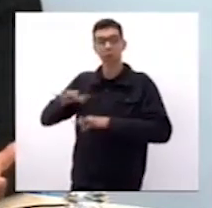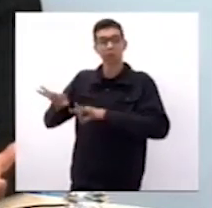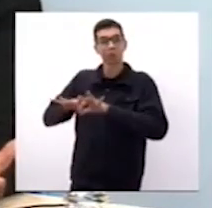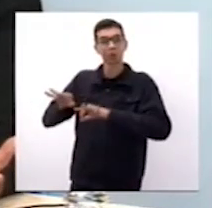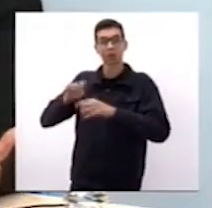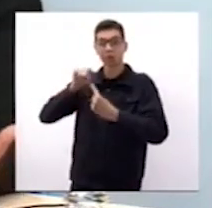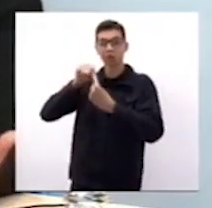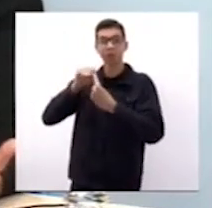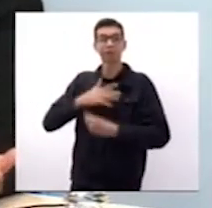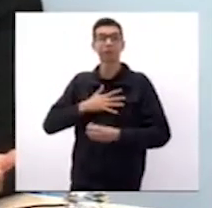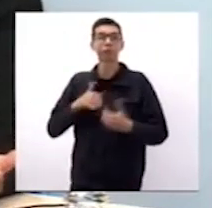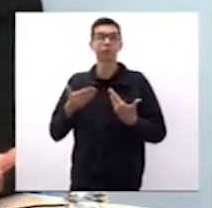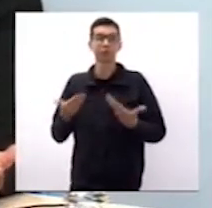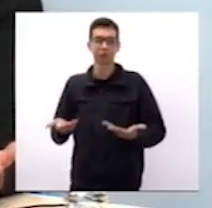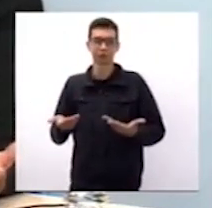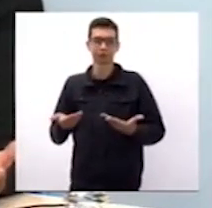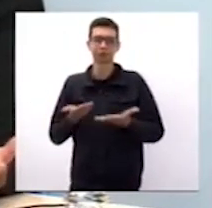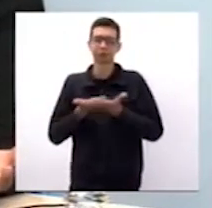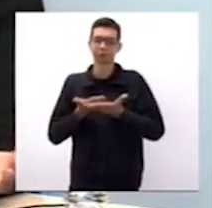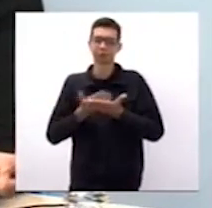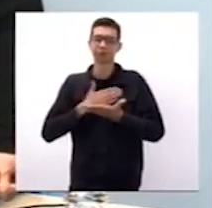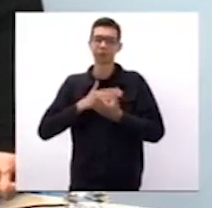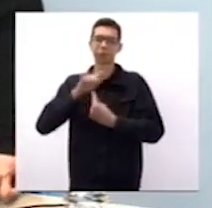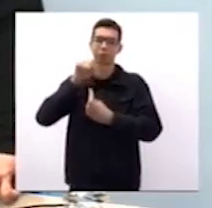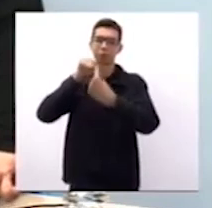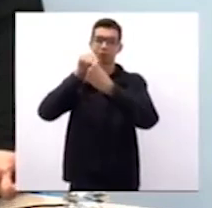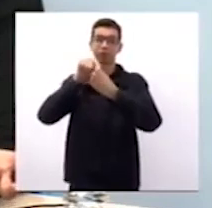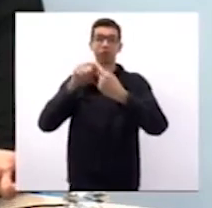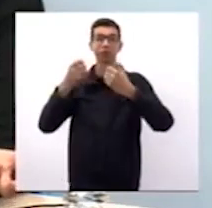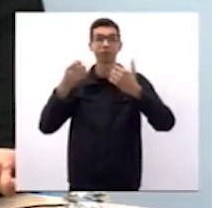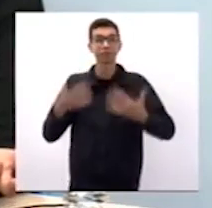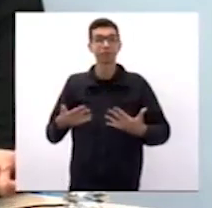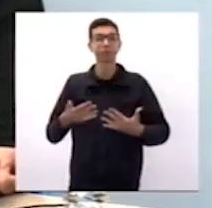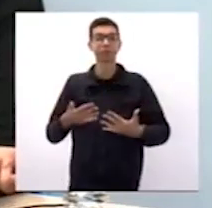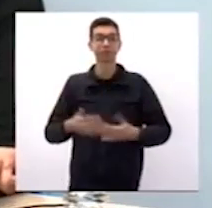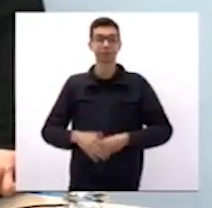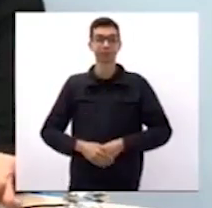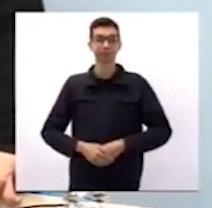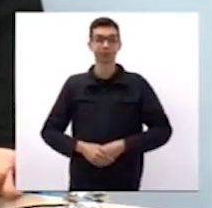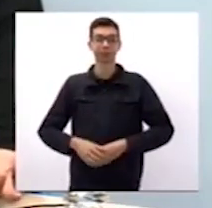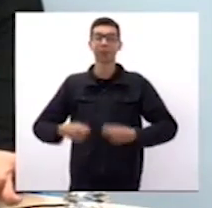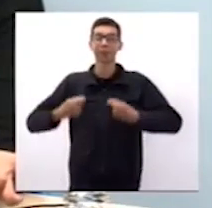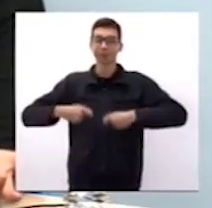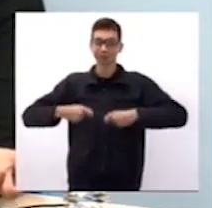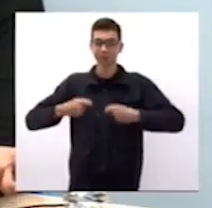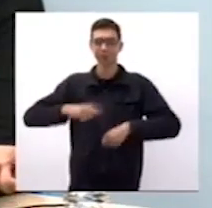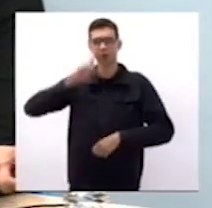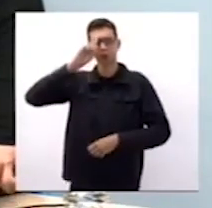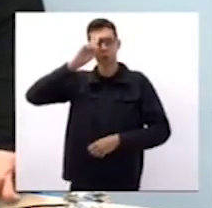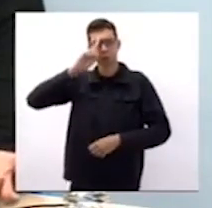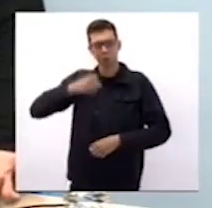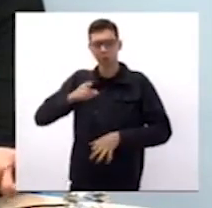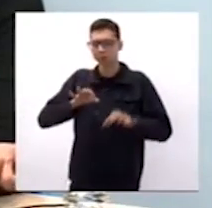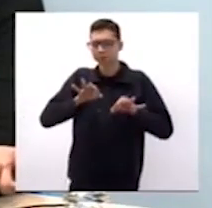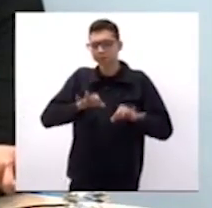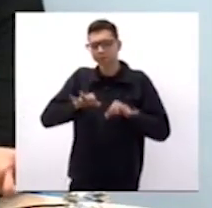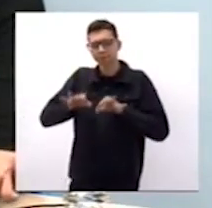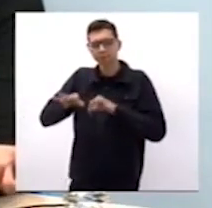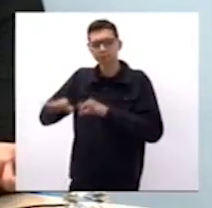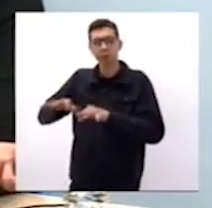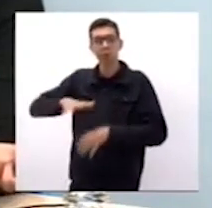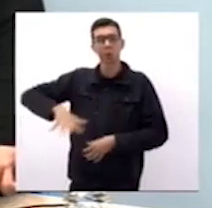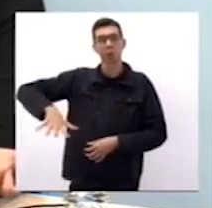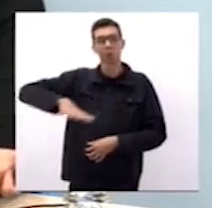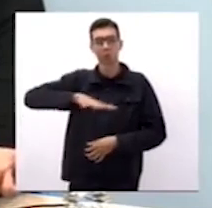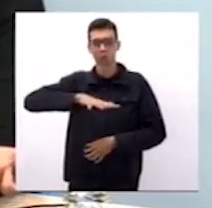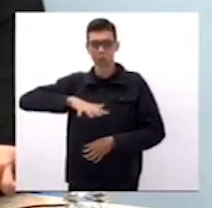que eu tracei, o objetivo da minha aula. Então, quando eu digo aqui, a necessidade de ordem em ambientes de aprendizagem não deve se